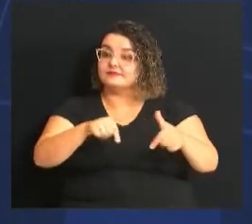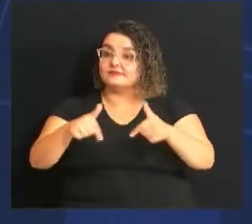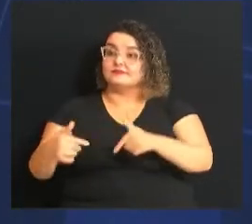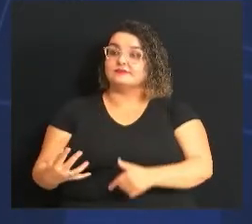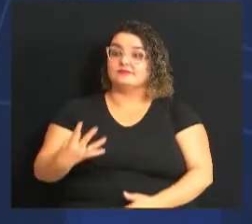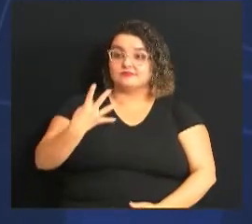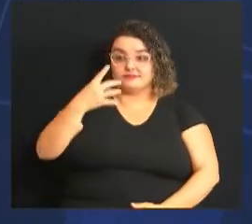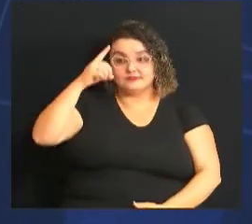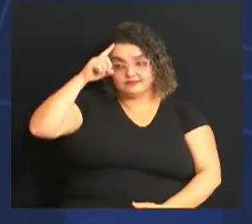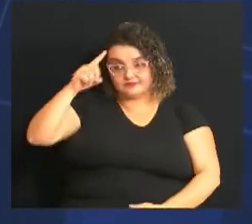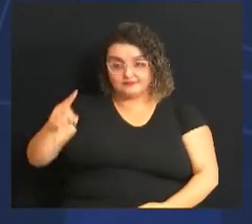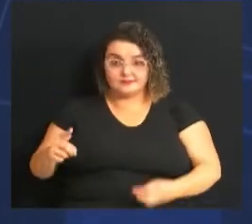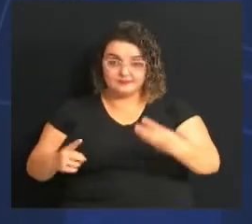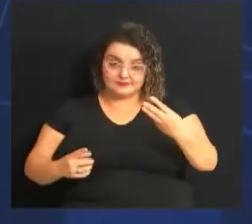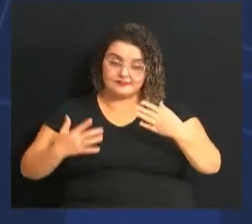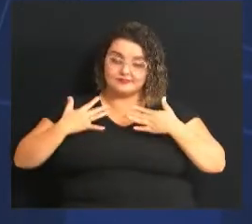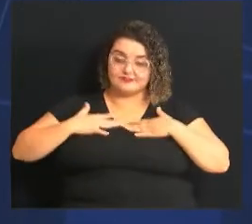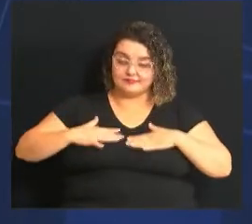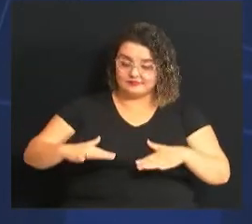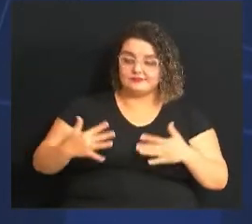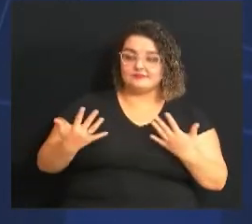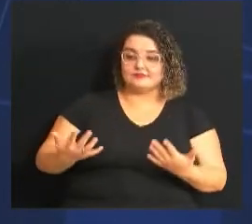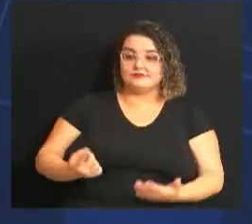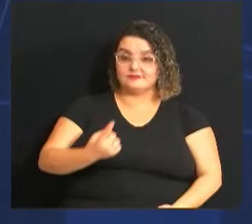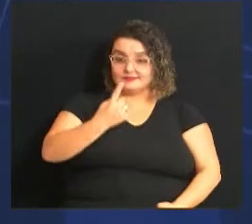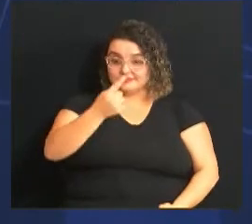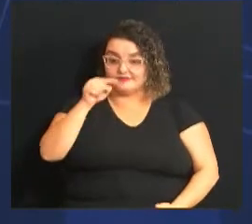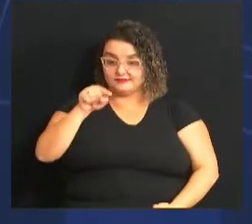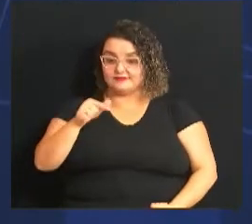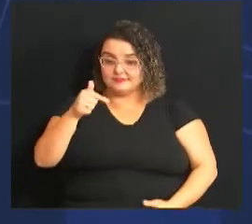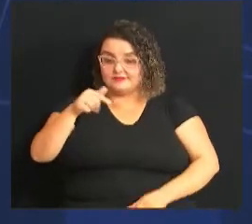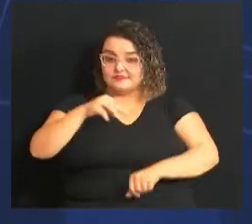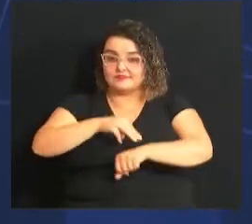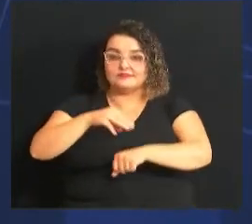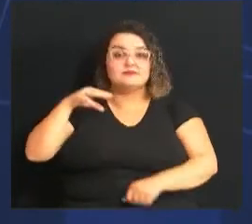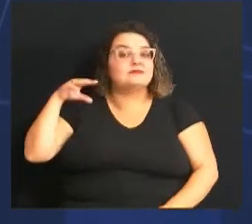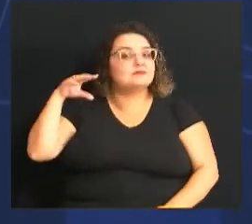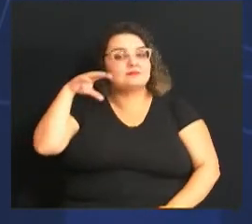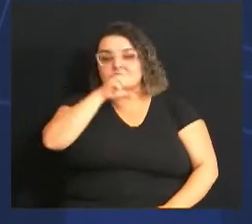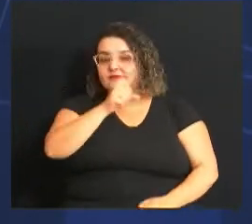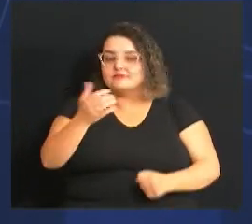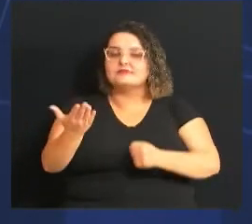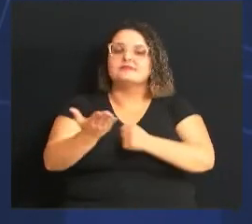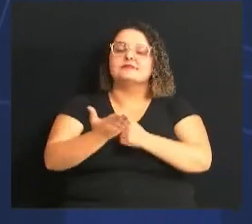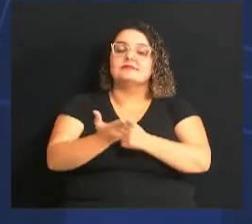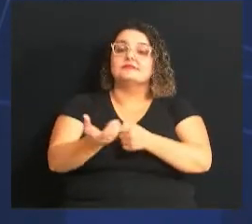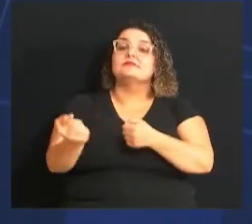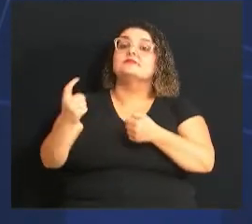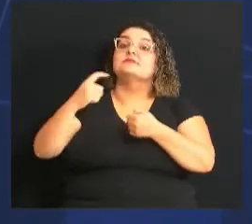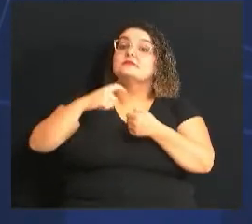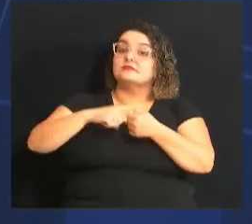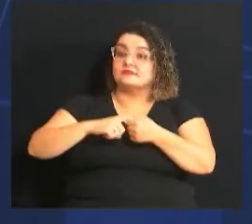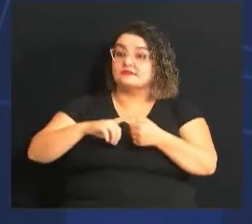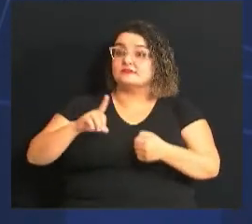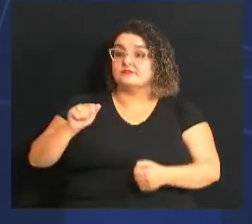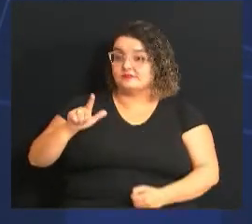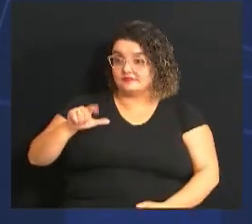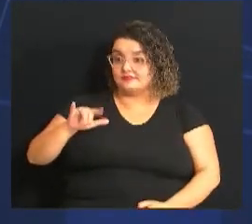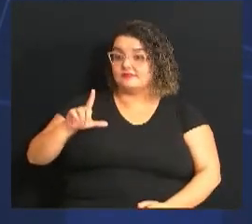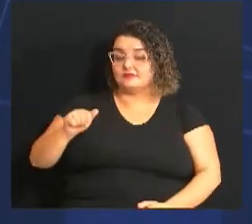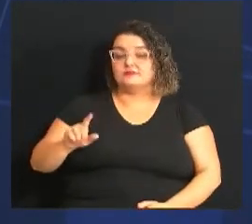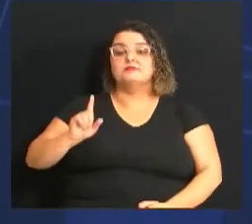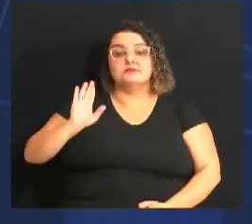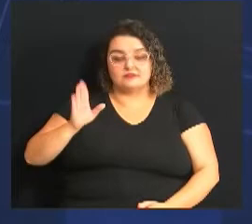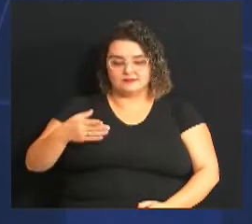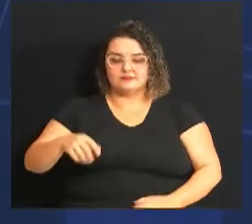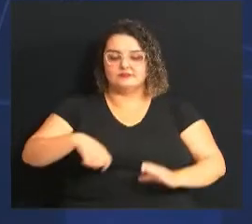e 3 de descanso. 1h mais 7 minutos, rapidíssimo intervalo. Na volta, Dalila Pereira já está aqui nos